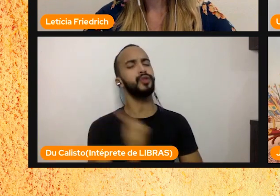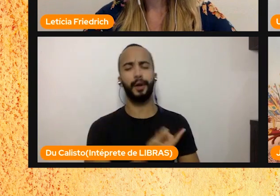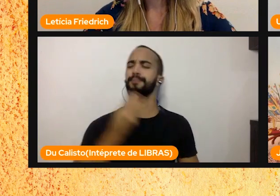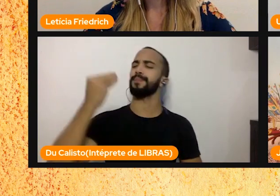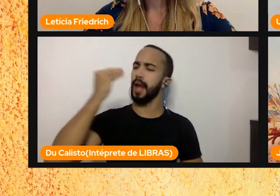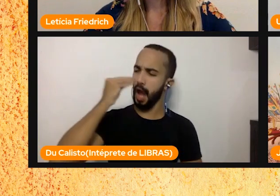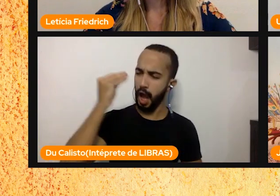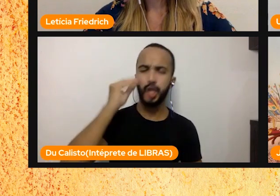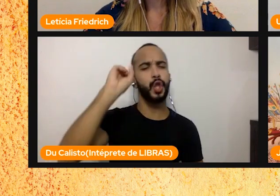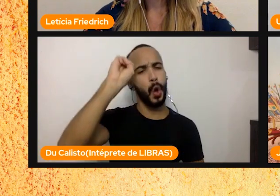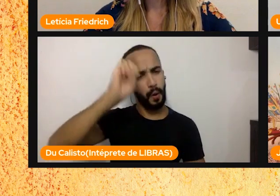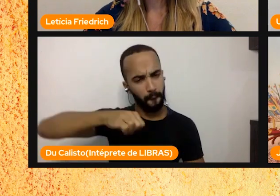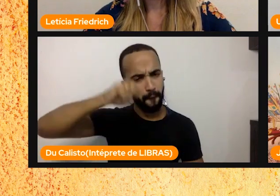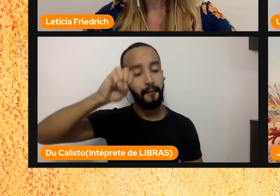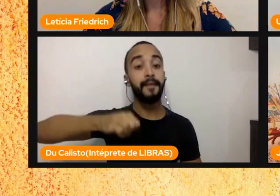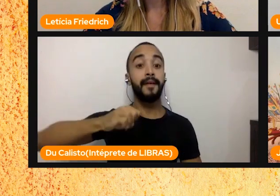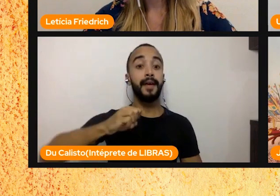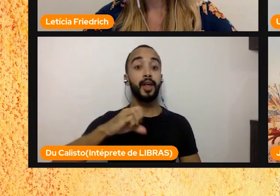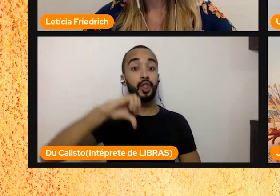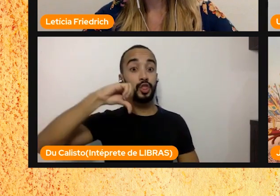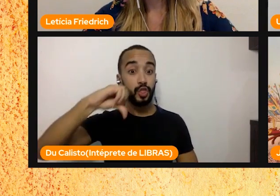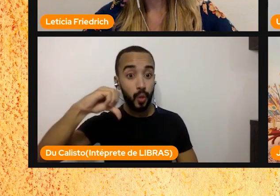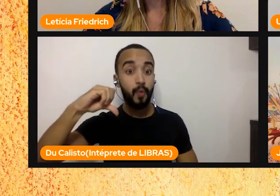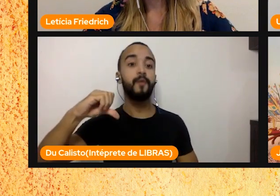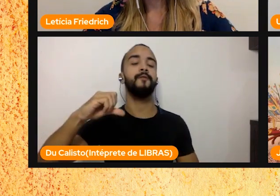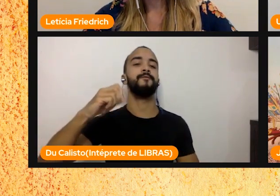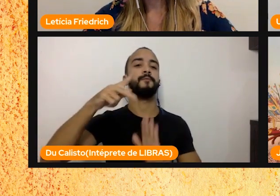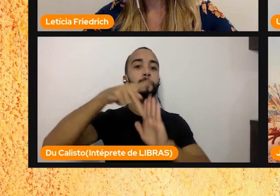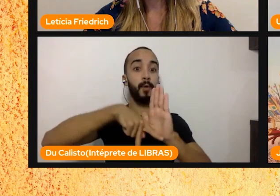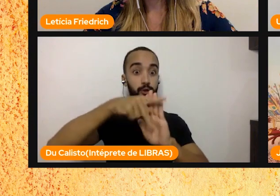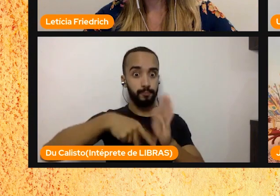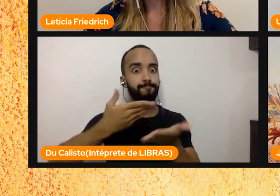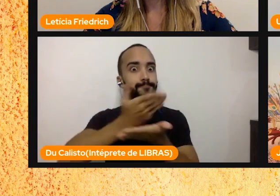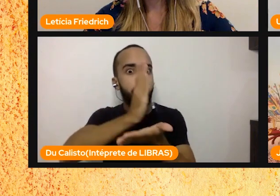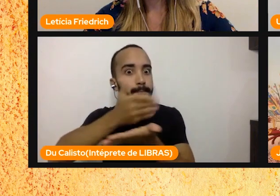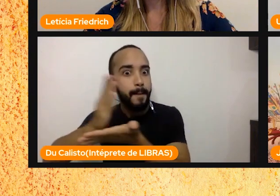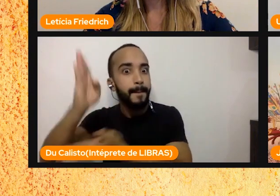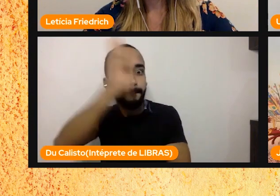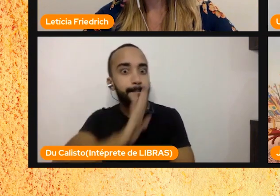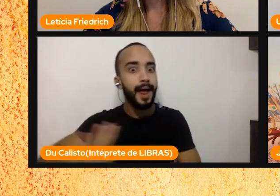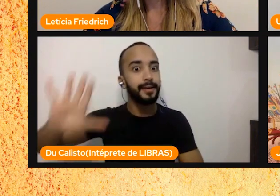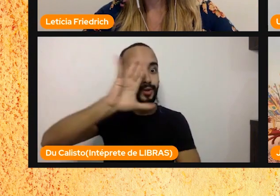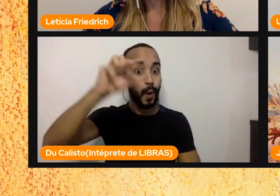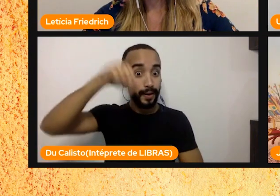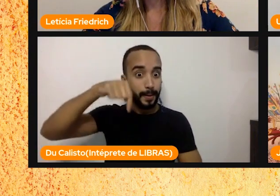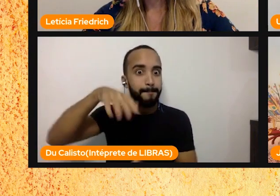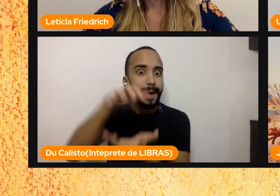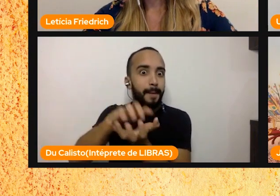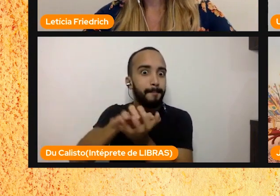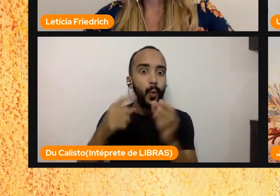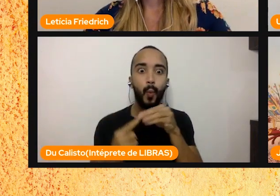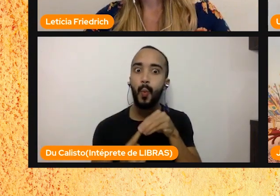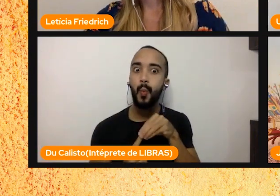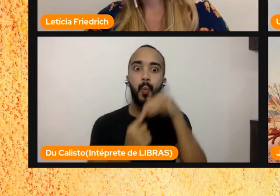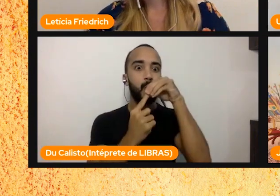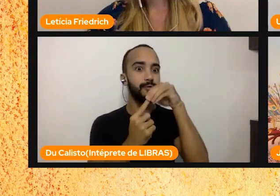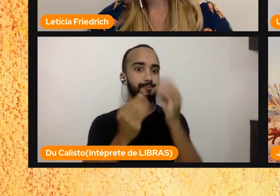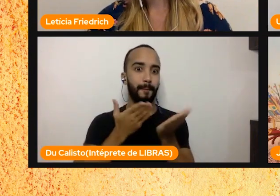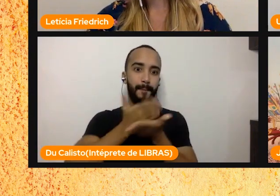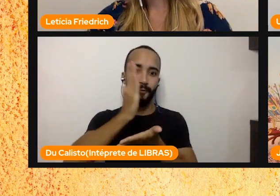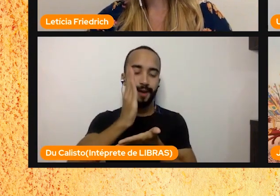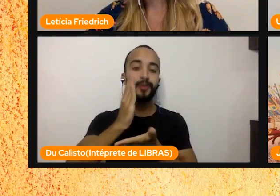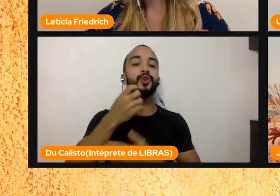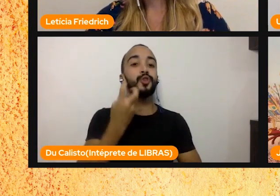projetos aprovados no Brasil, a gente teve a felicidade de sermos um deles, né, o único de Pernambuco, e aí começamos a produzir, ali em 2017